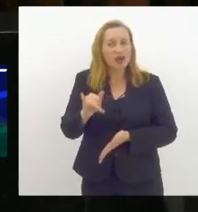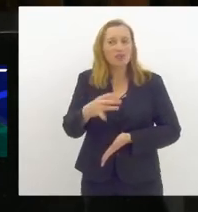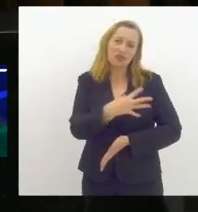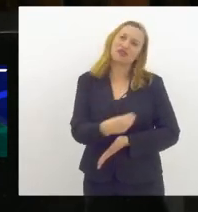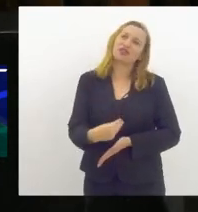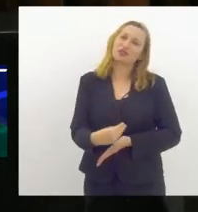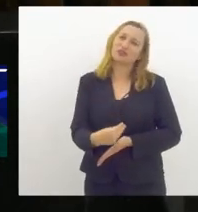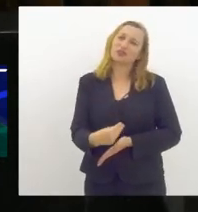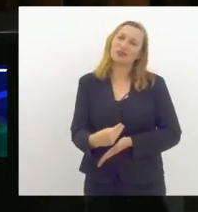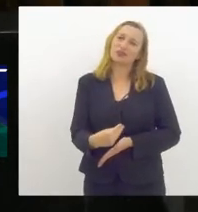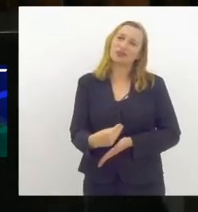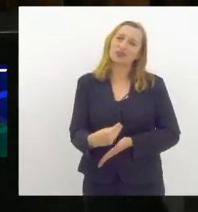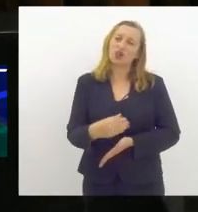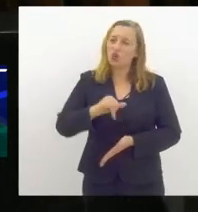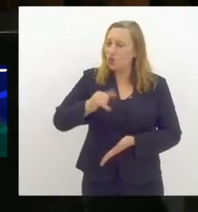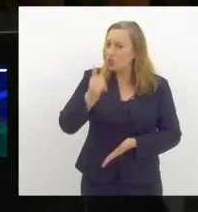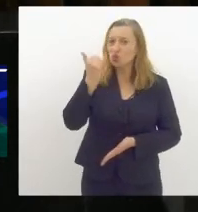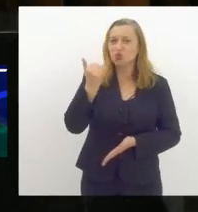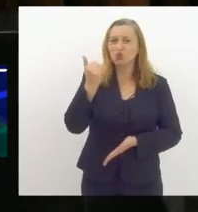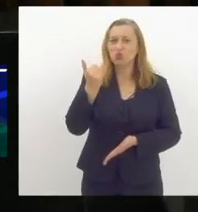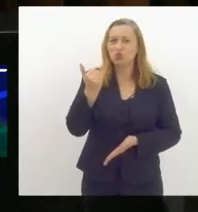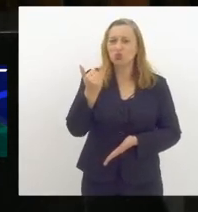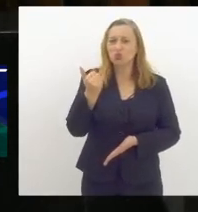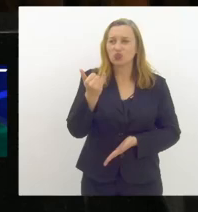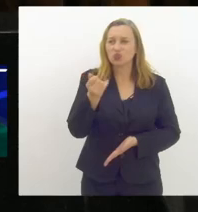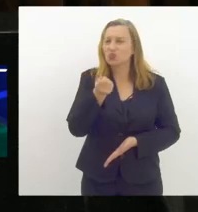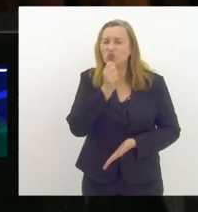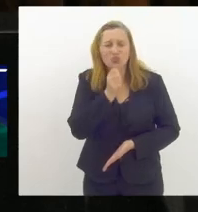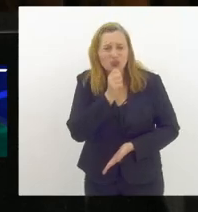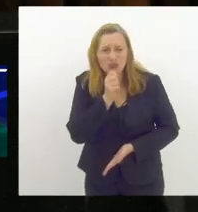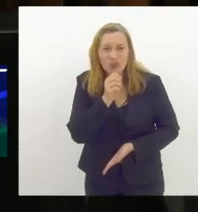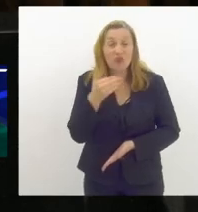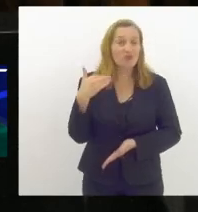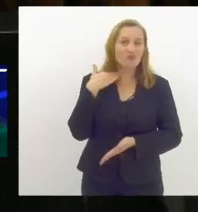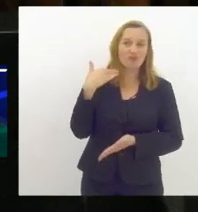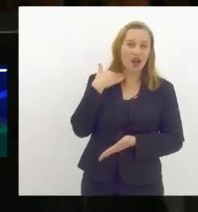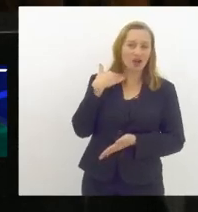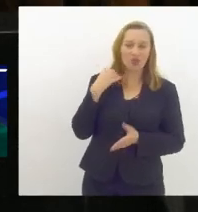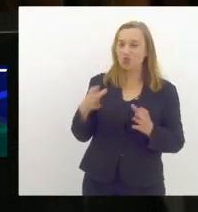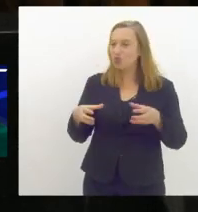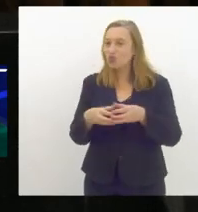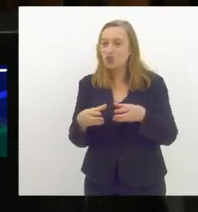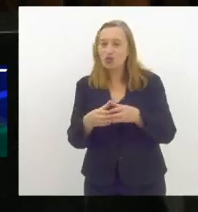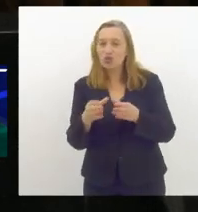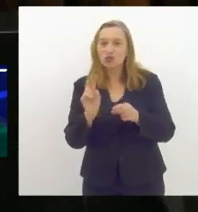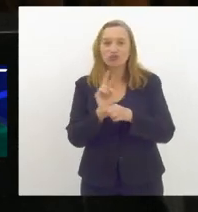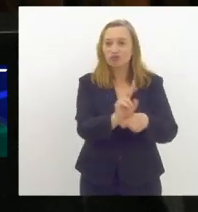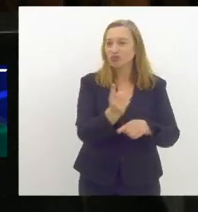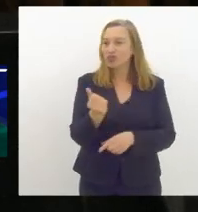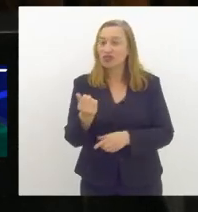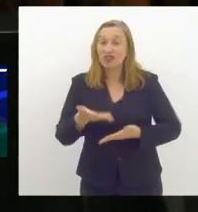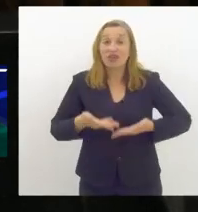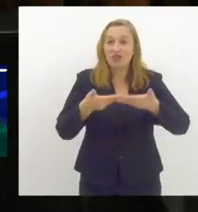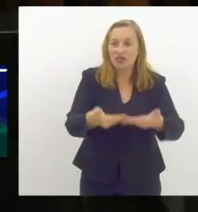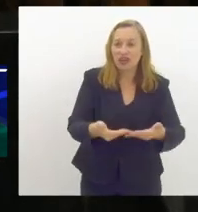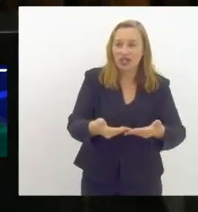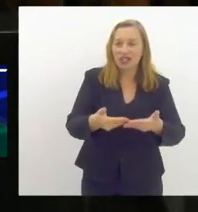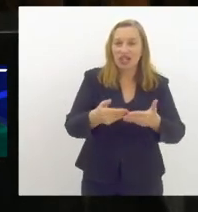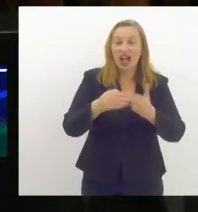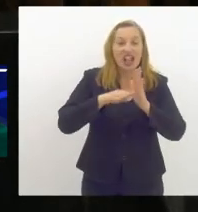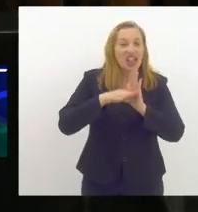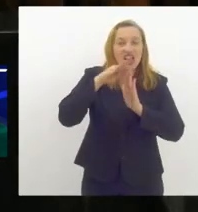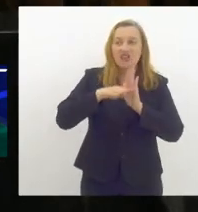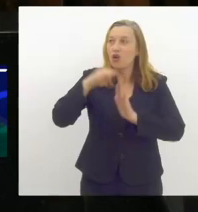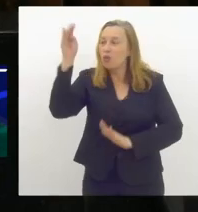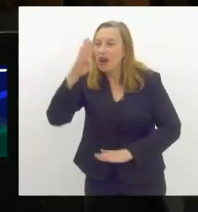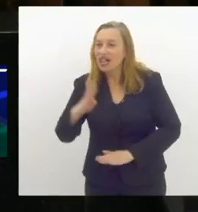para filho o juro que nenhum nenhum banco nenhuma Cooperativa de Crédito vai oferecer a nível Brasil